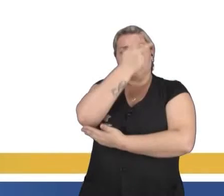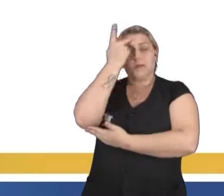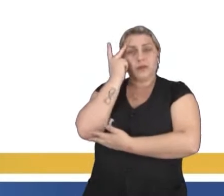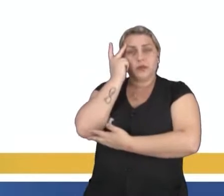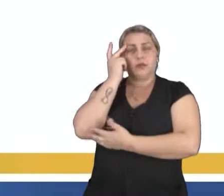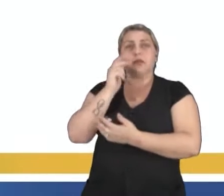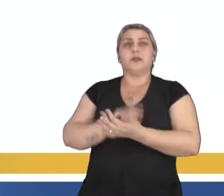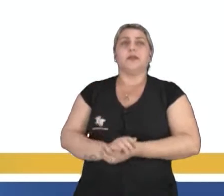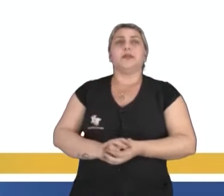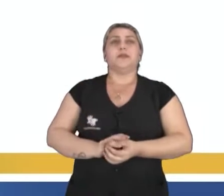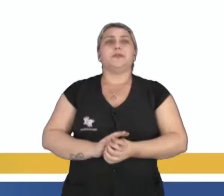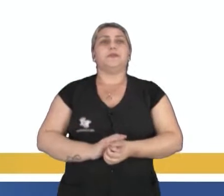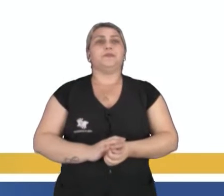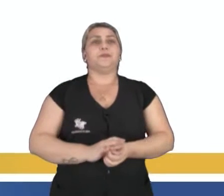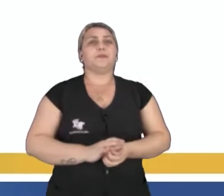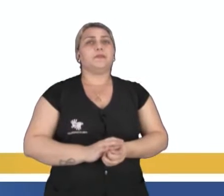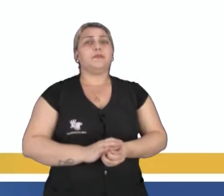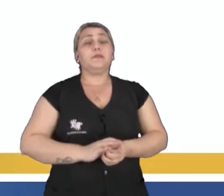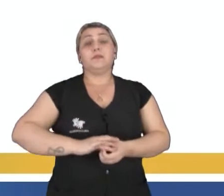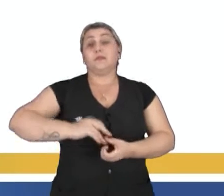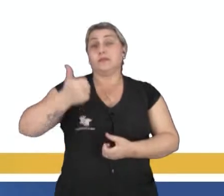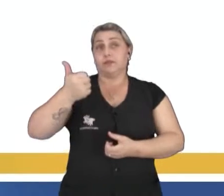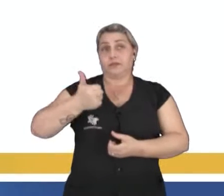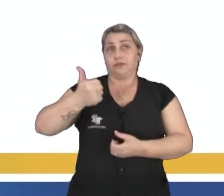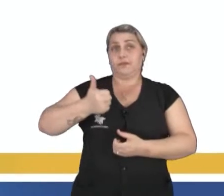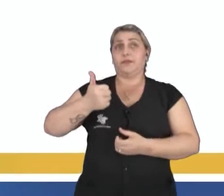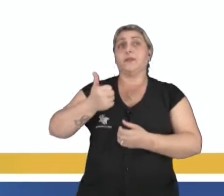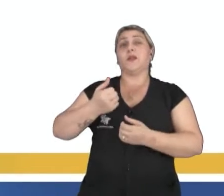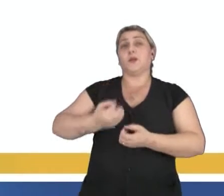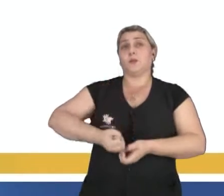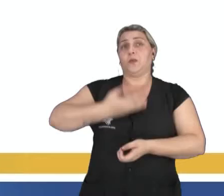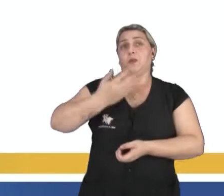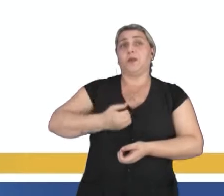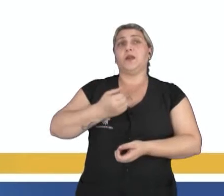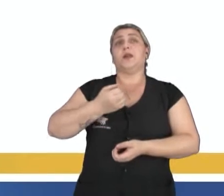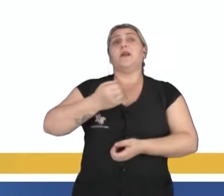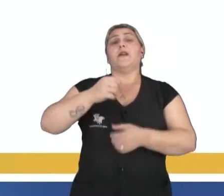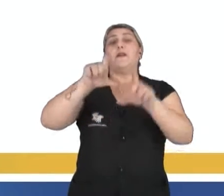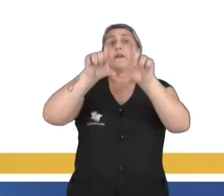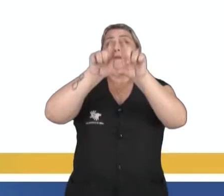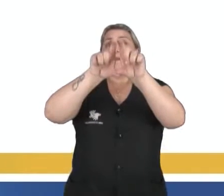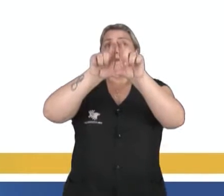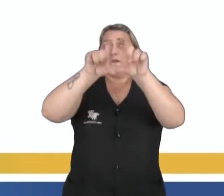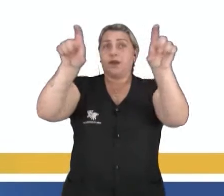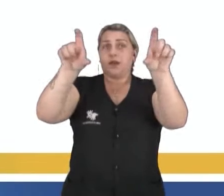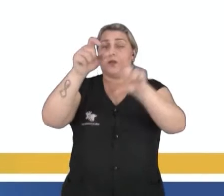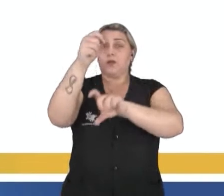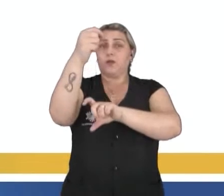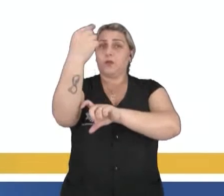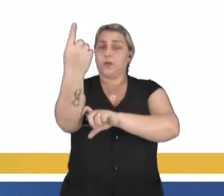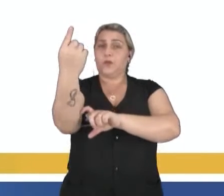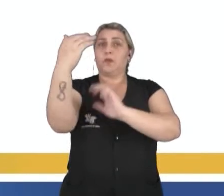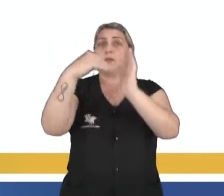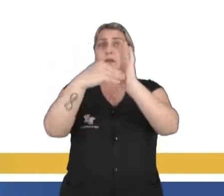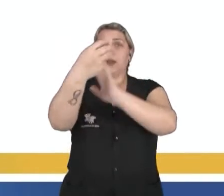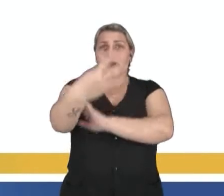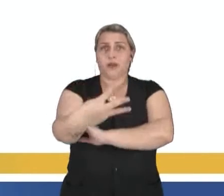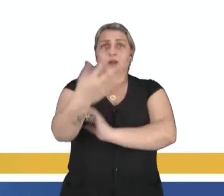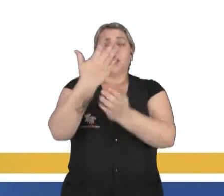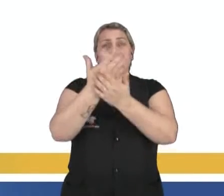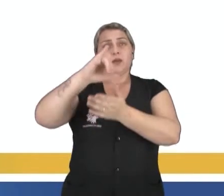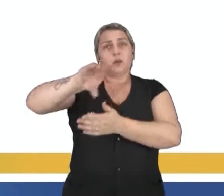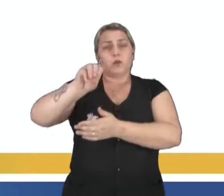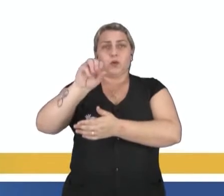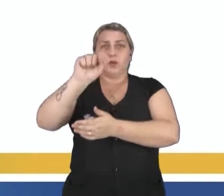essas pessoas Tá certo então a primeira parte do poema dos versos 1 a 3 ali começa com